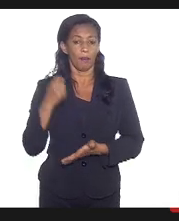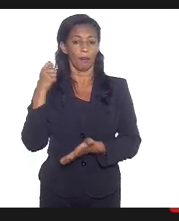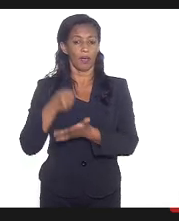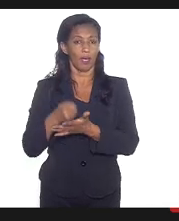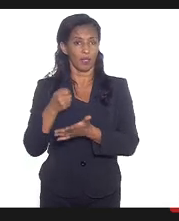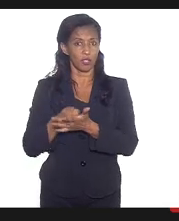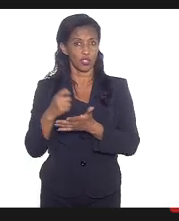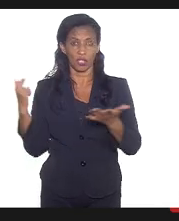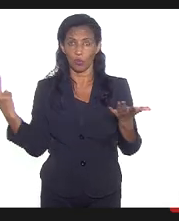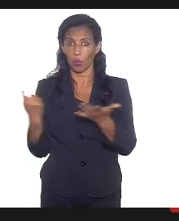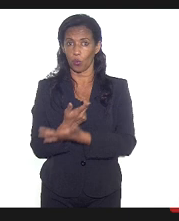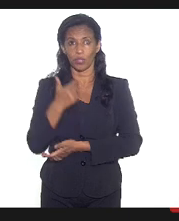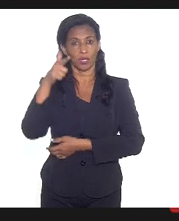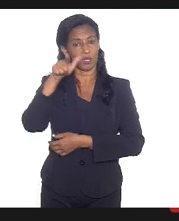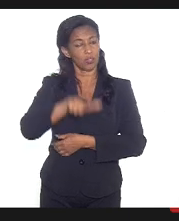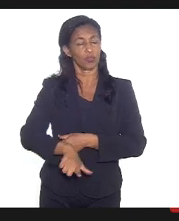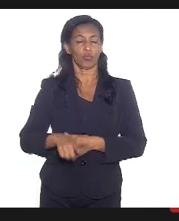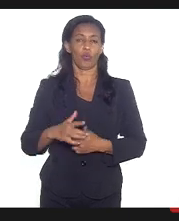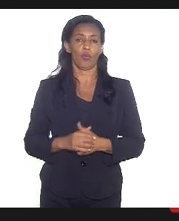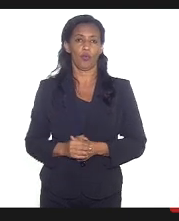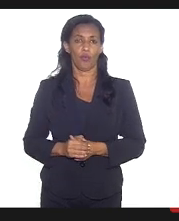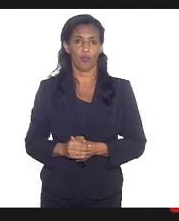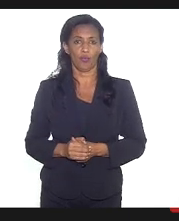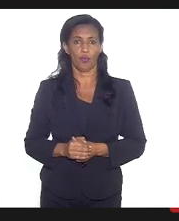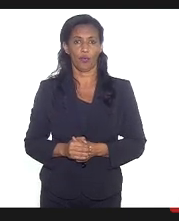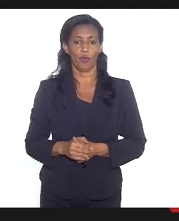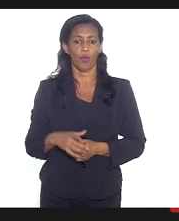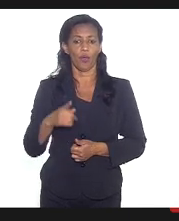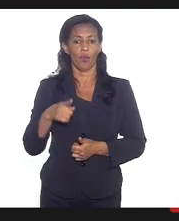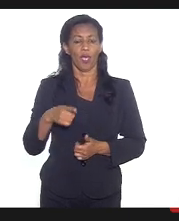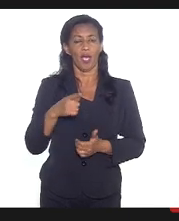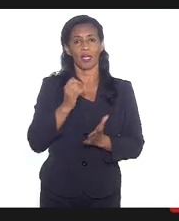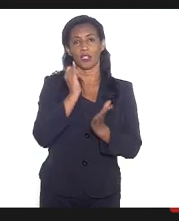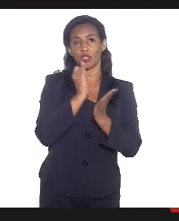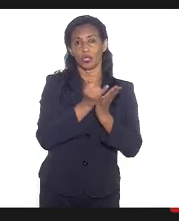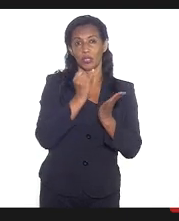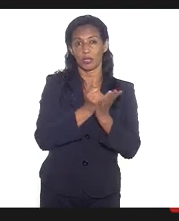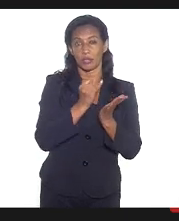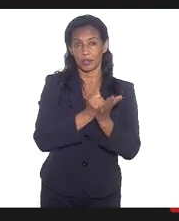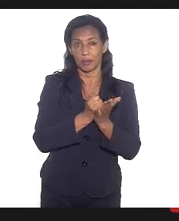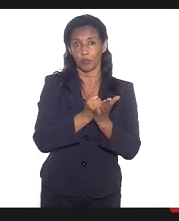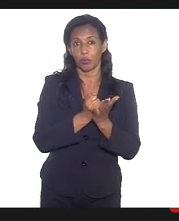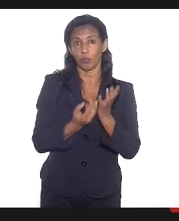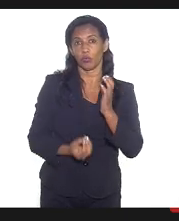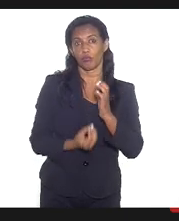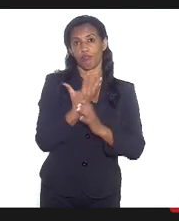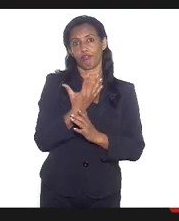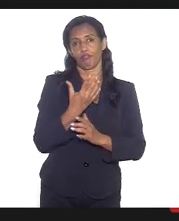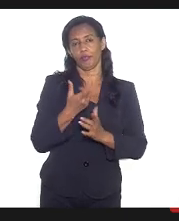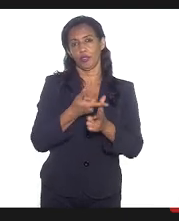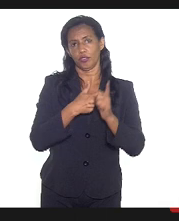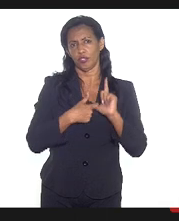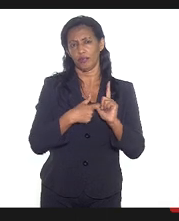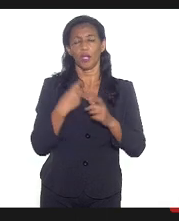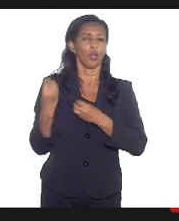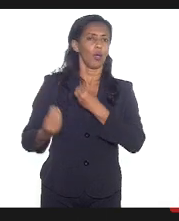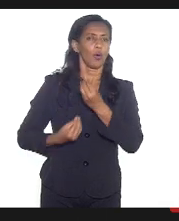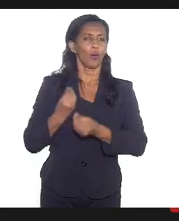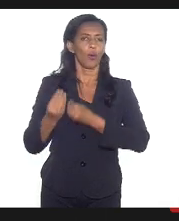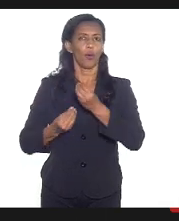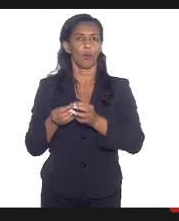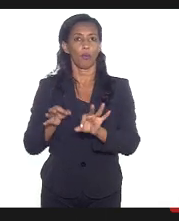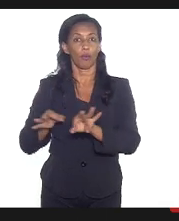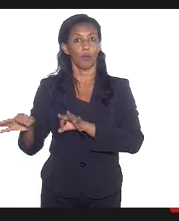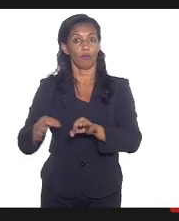incorra novamente naqueles ilícitos tributários que levaram à formação da dívida. Como se daria isso? Na forma